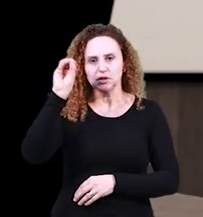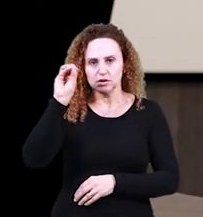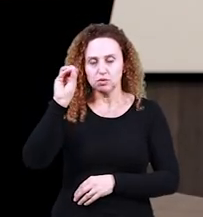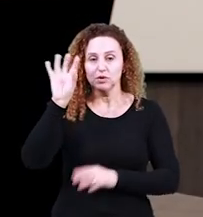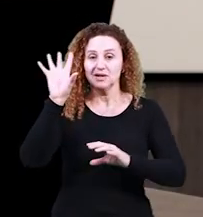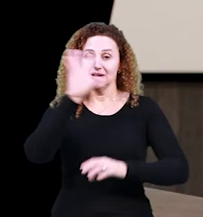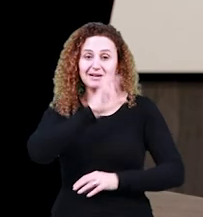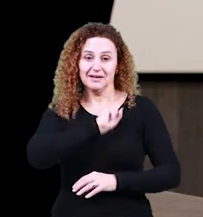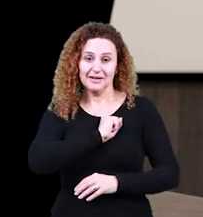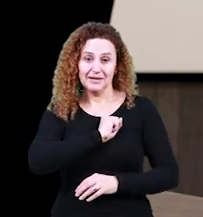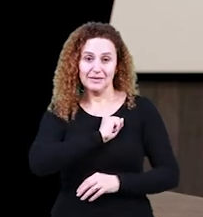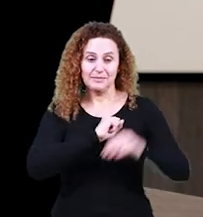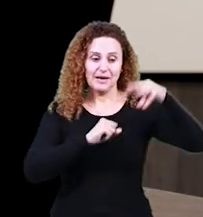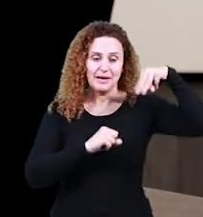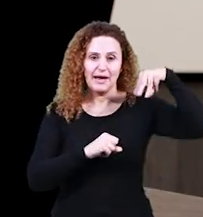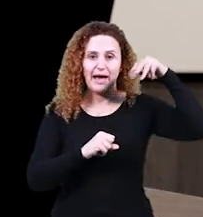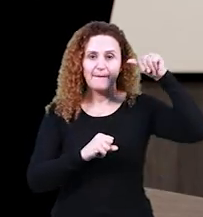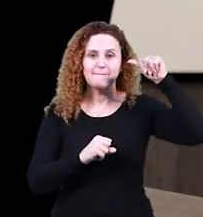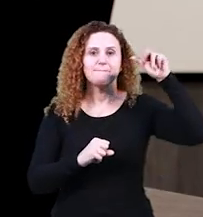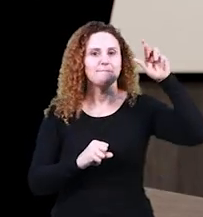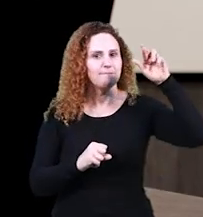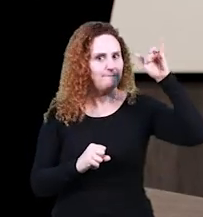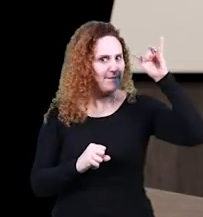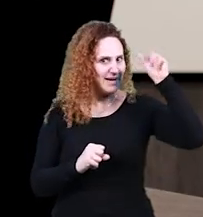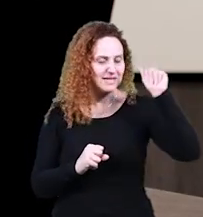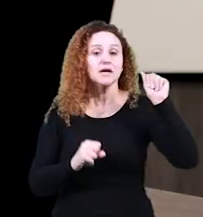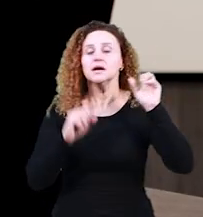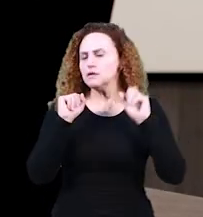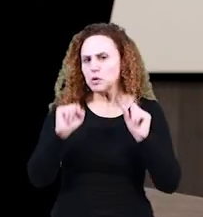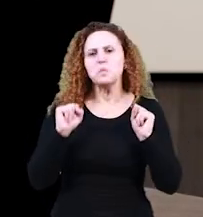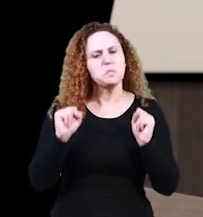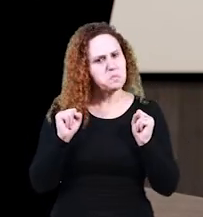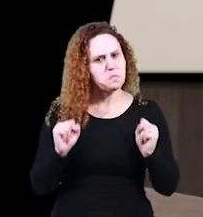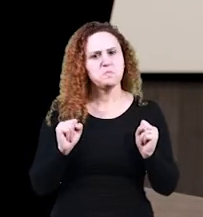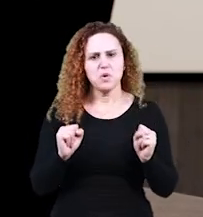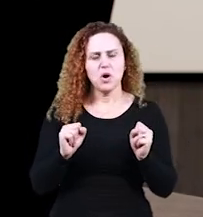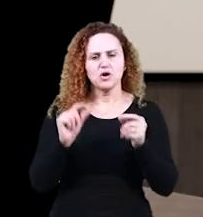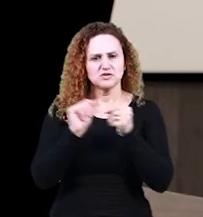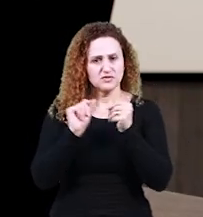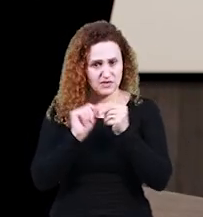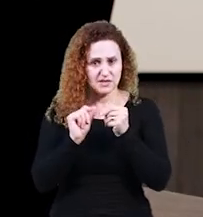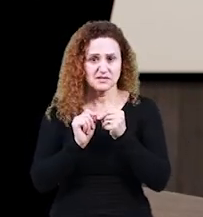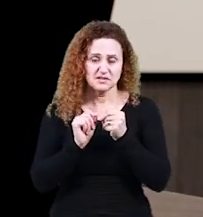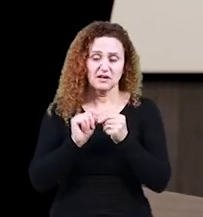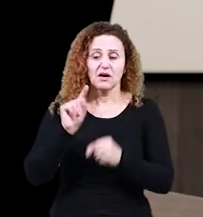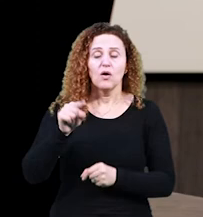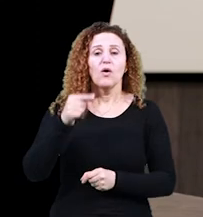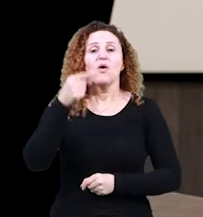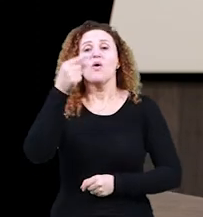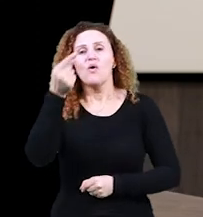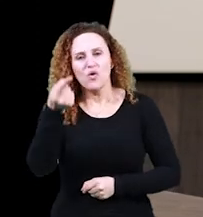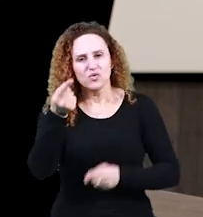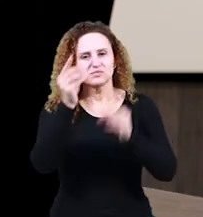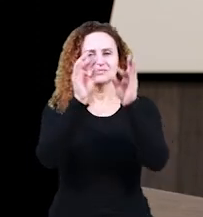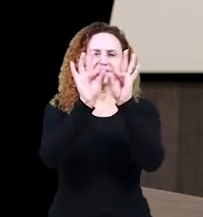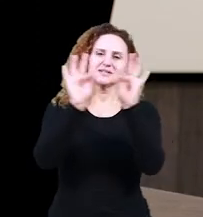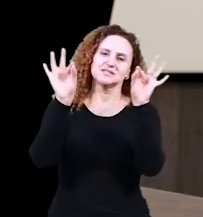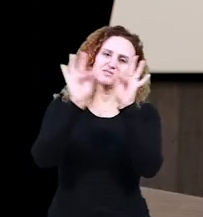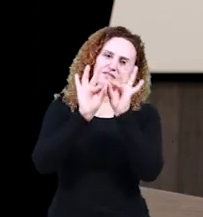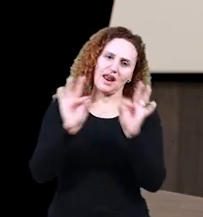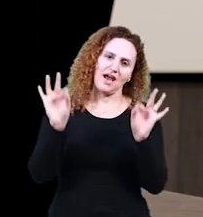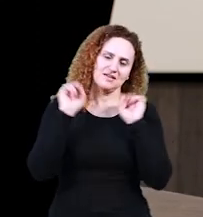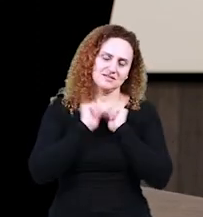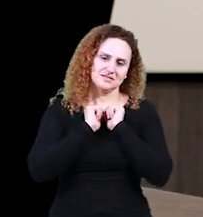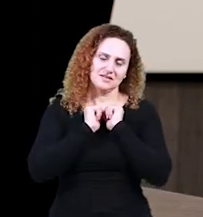eu posso dessa frase João ama Maria eu posso derivar posso gerar outras sentenças como